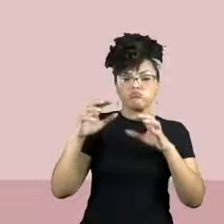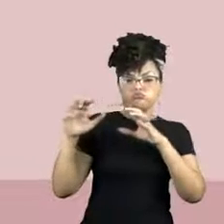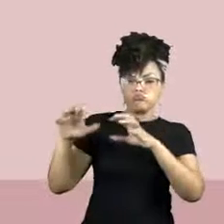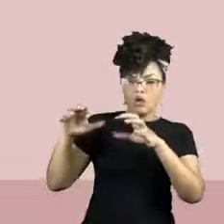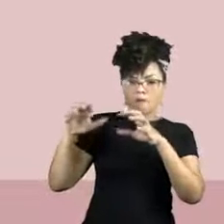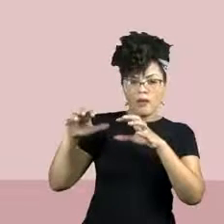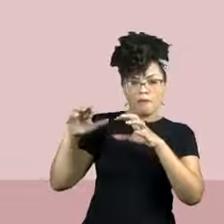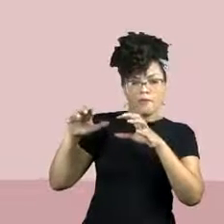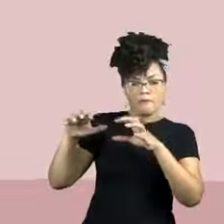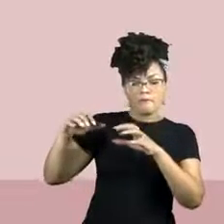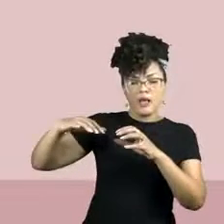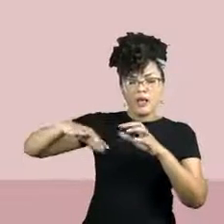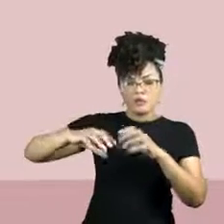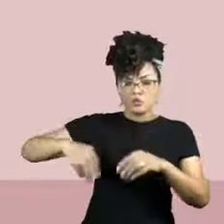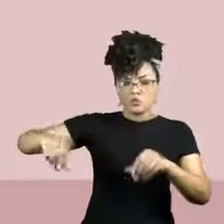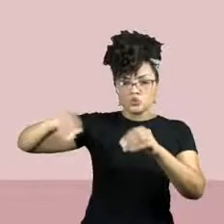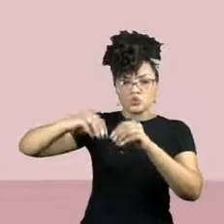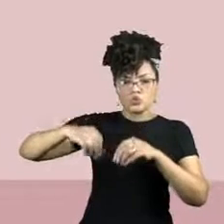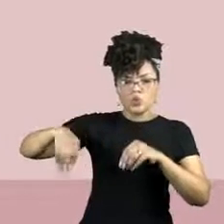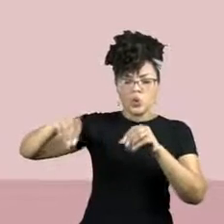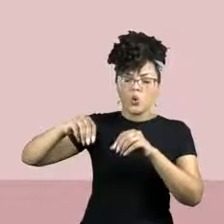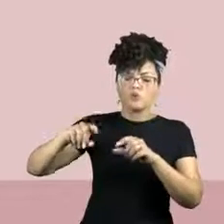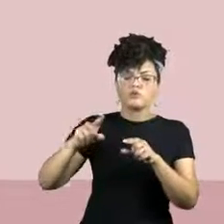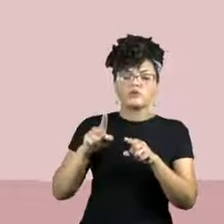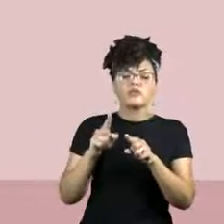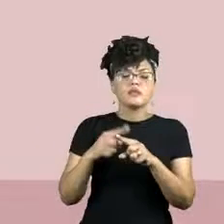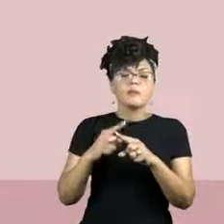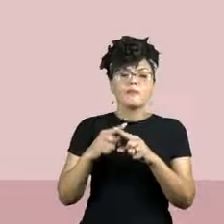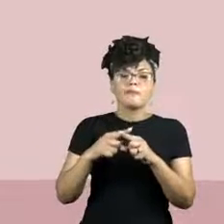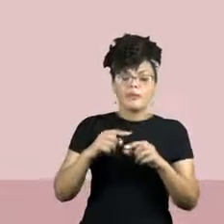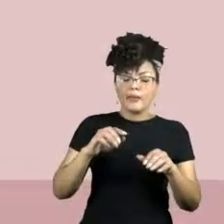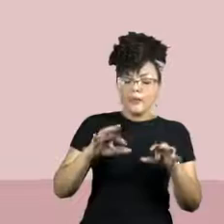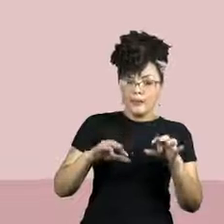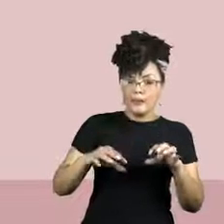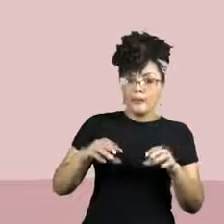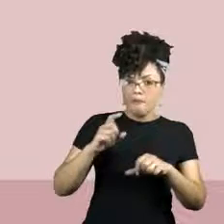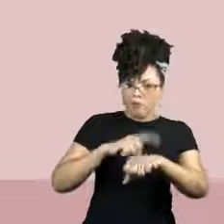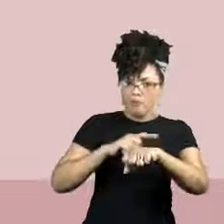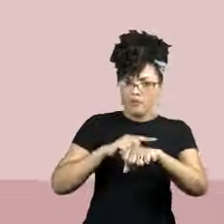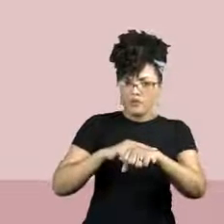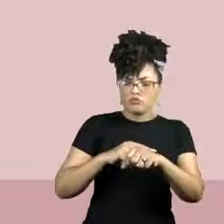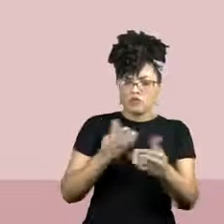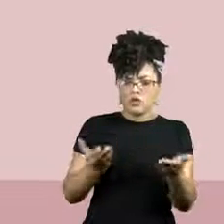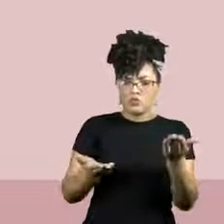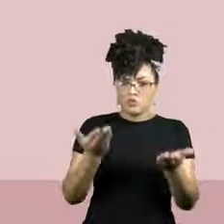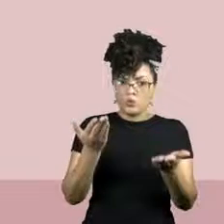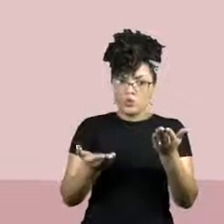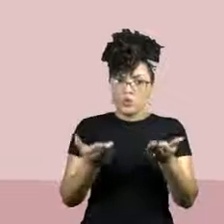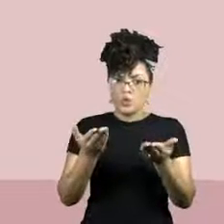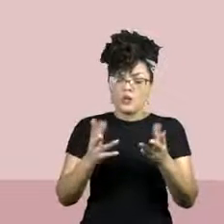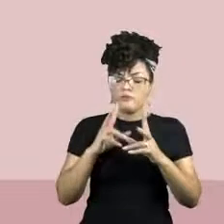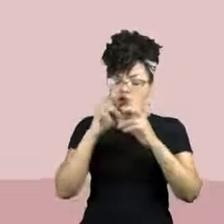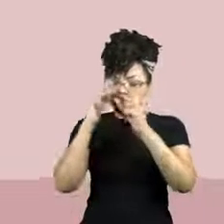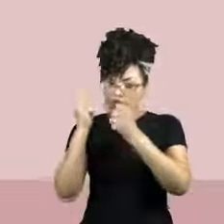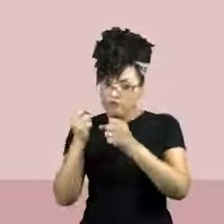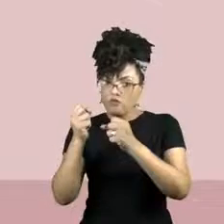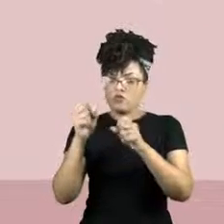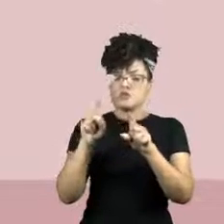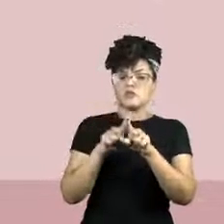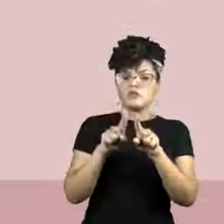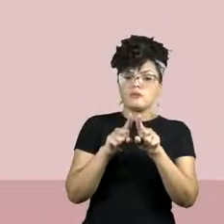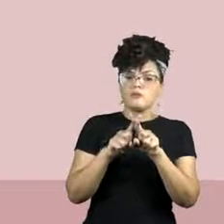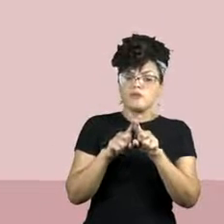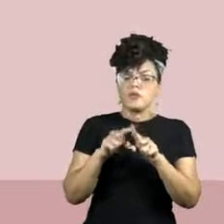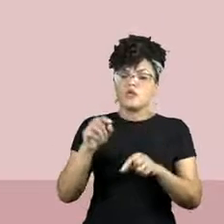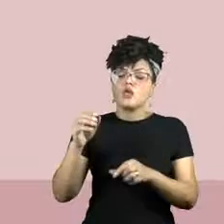de forças ou de momentos, tá? Atendendo a um equilíbrio de forças no nosso sistema, mas também atendendo ao equilíbrio, a tendência